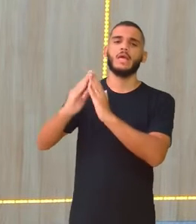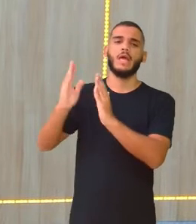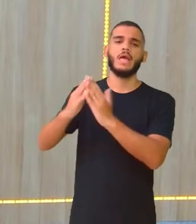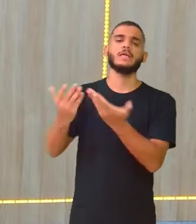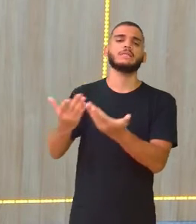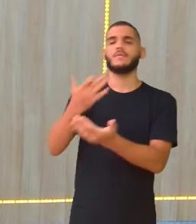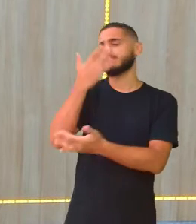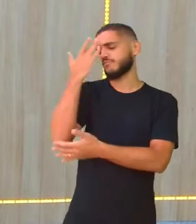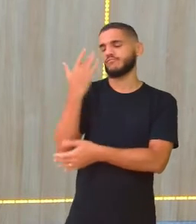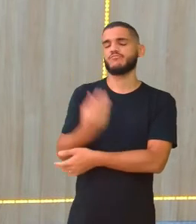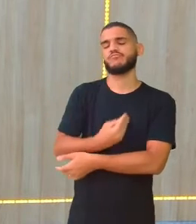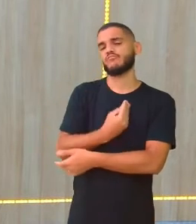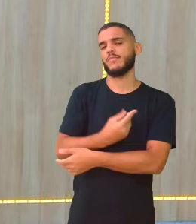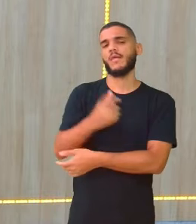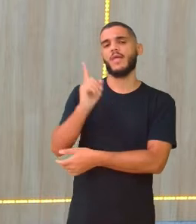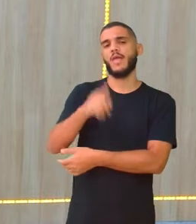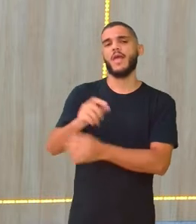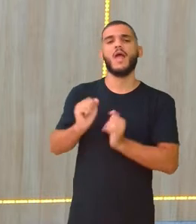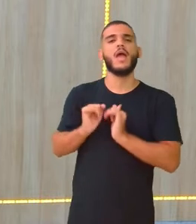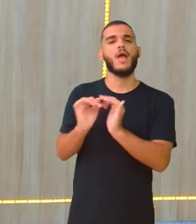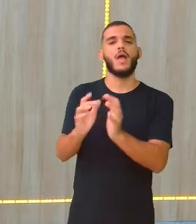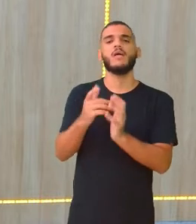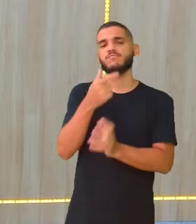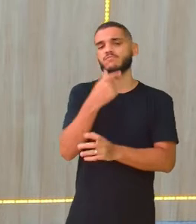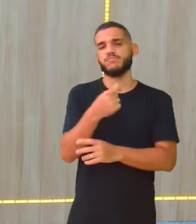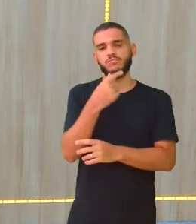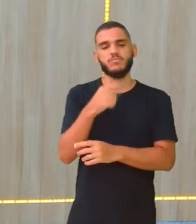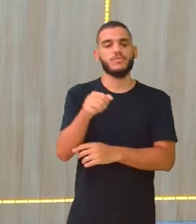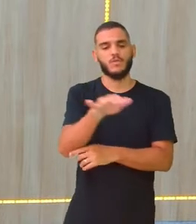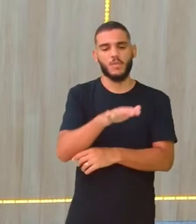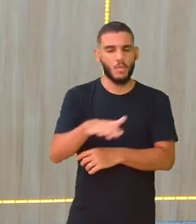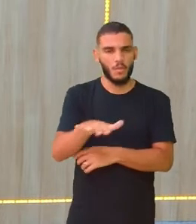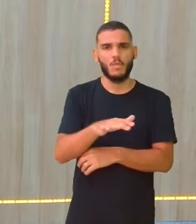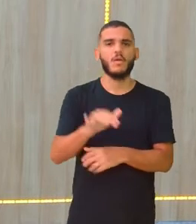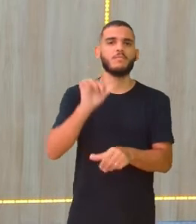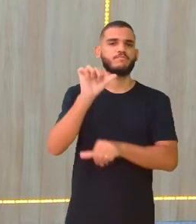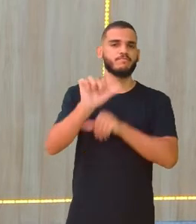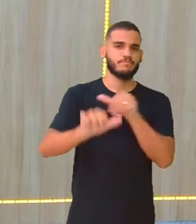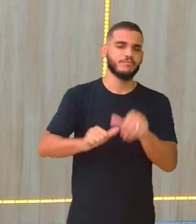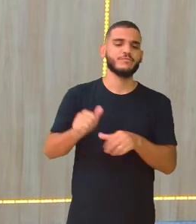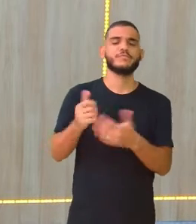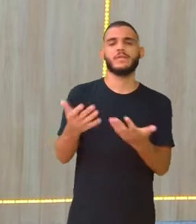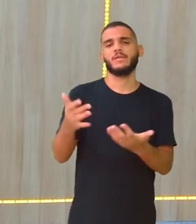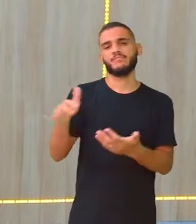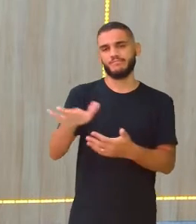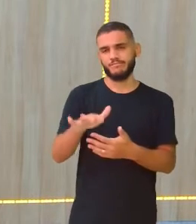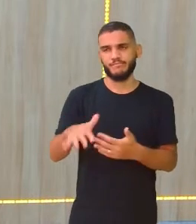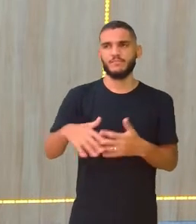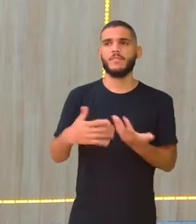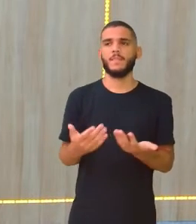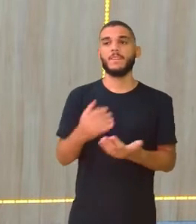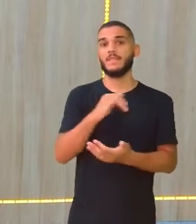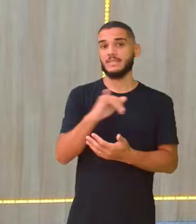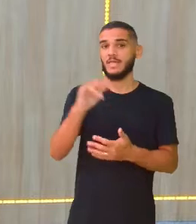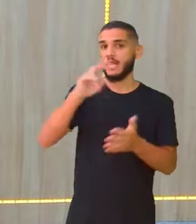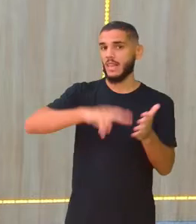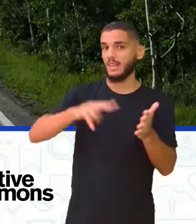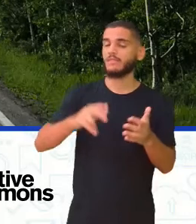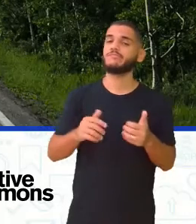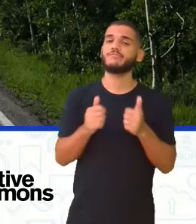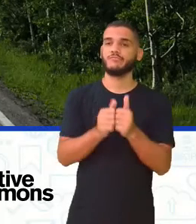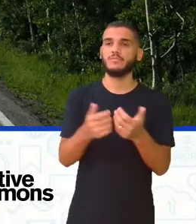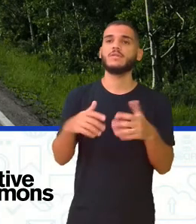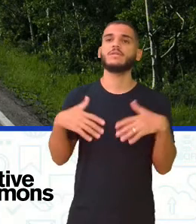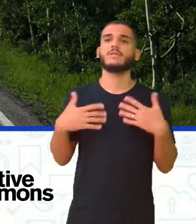Uma atividade humana naquele local, alterando aquela paisagem. Se você ler comigo aqui, ó,